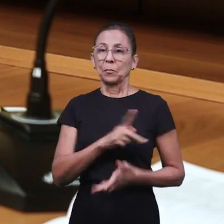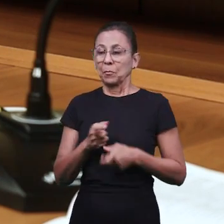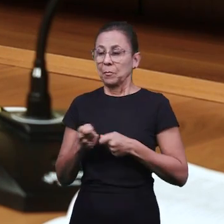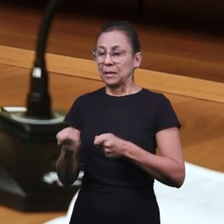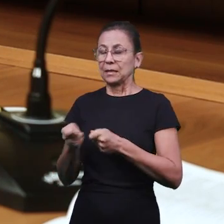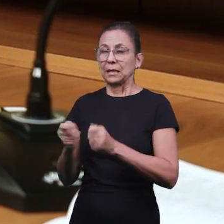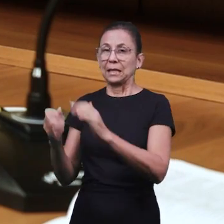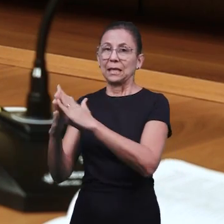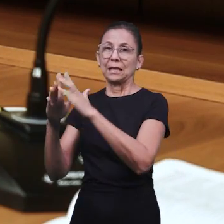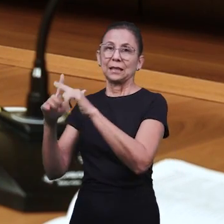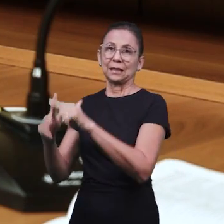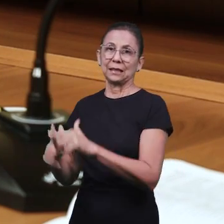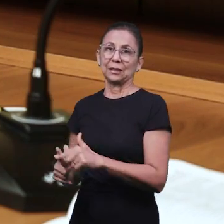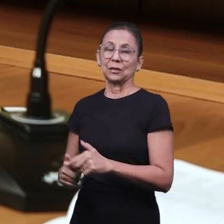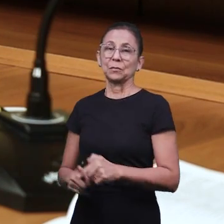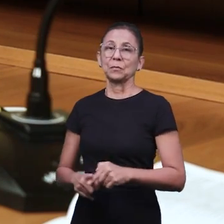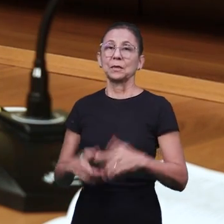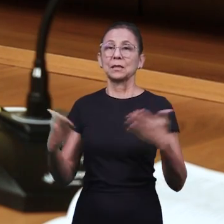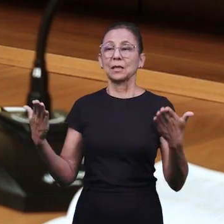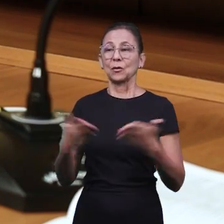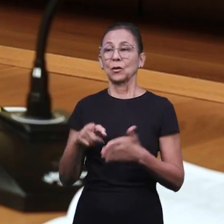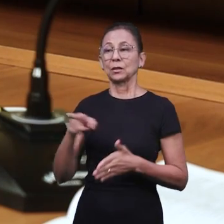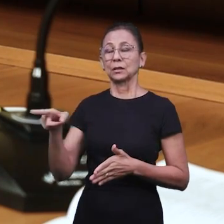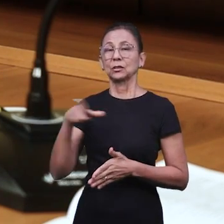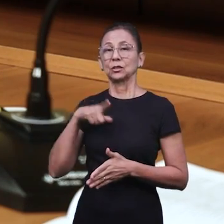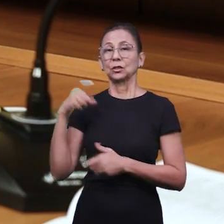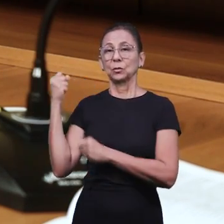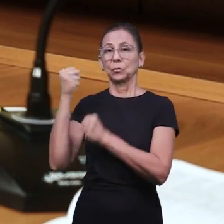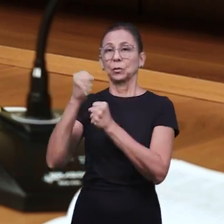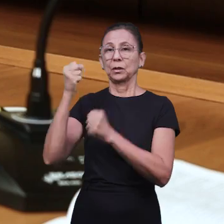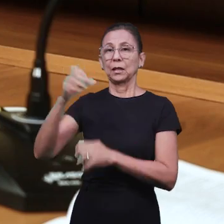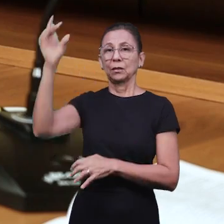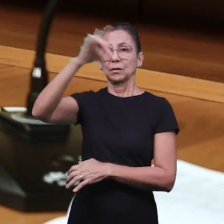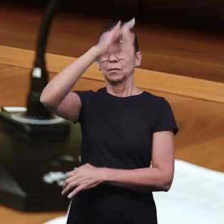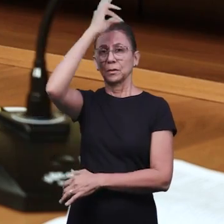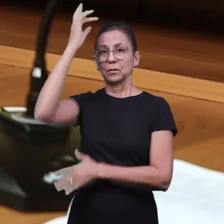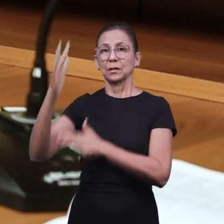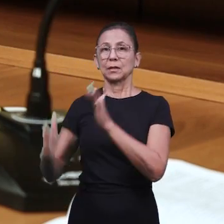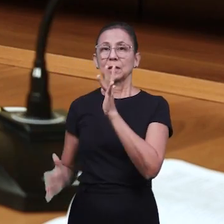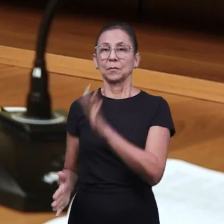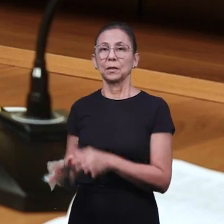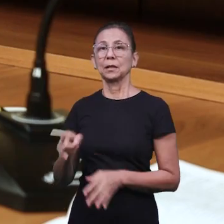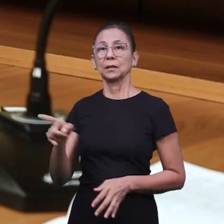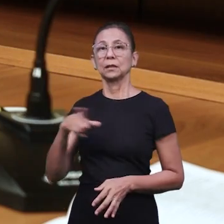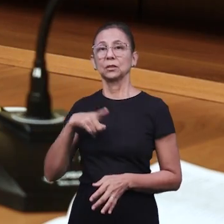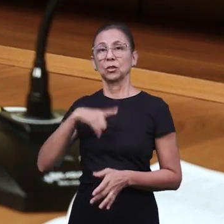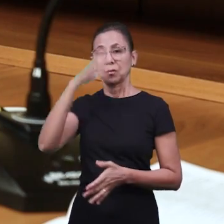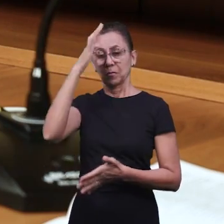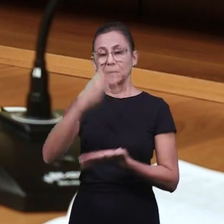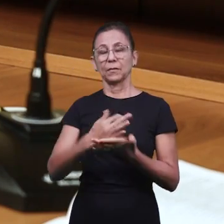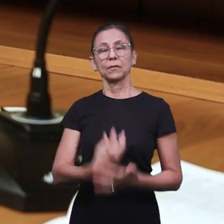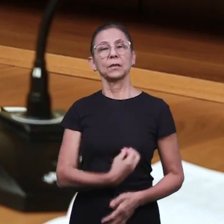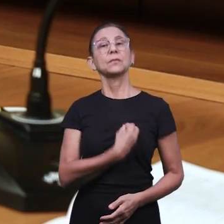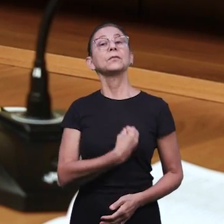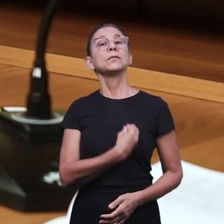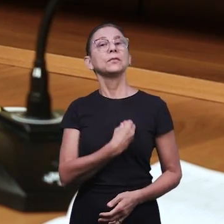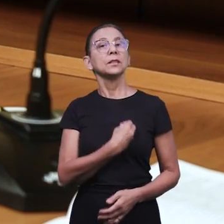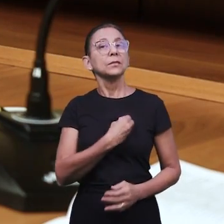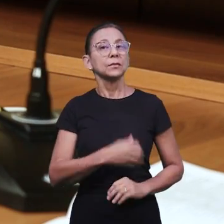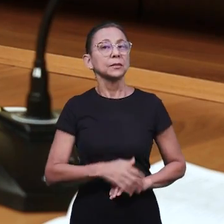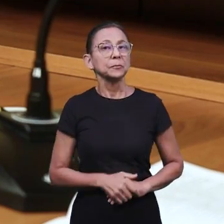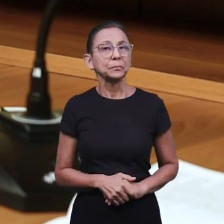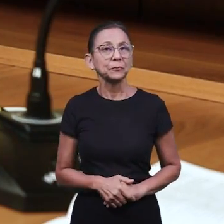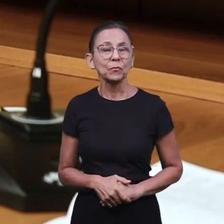de um poder, que era o poder do Espírito Santo, uma fé viva que estava atuando na igreja, e que ele agora ele estava